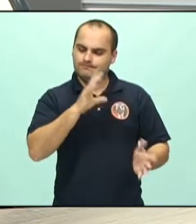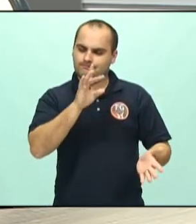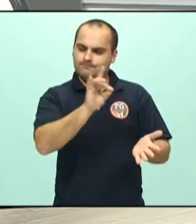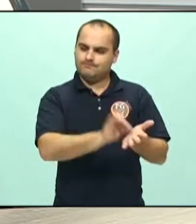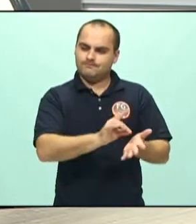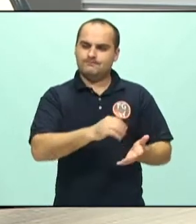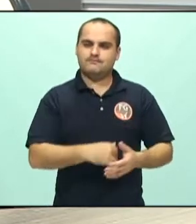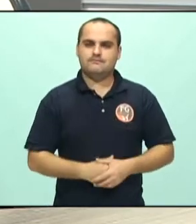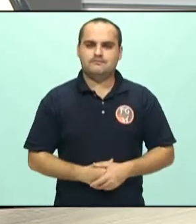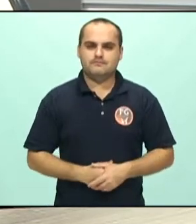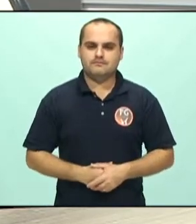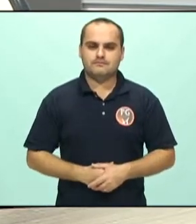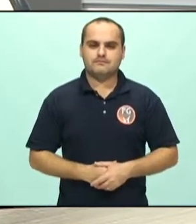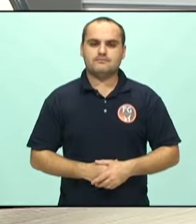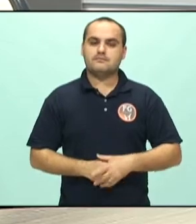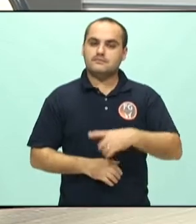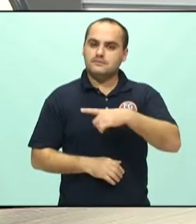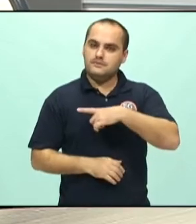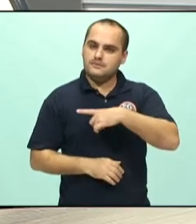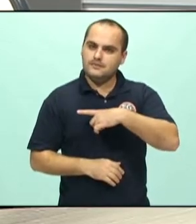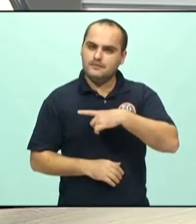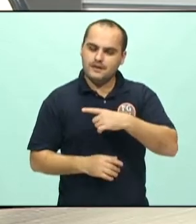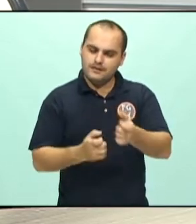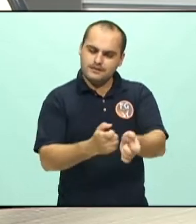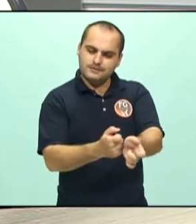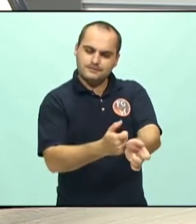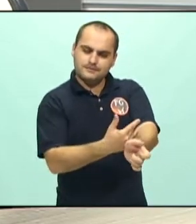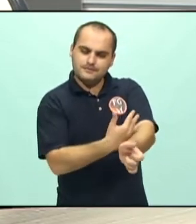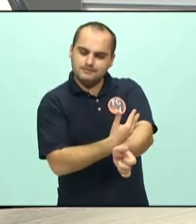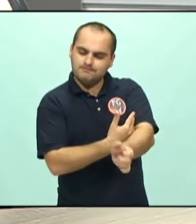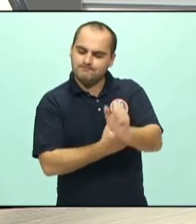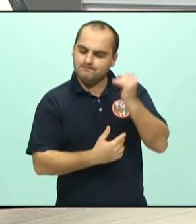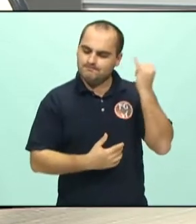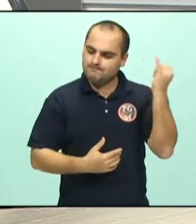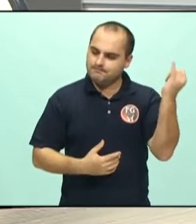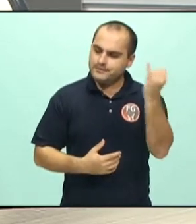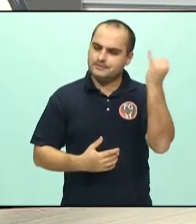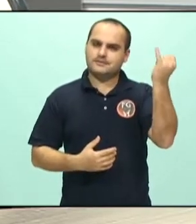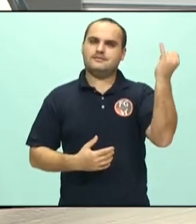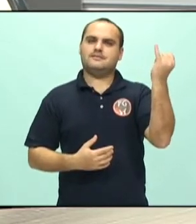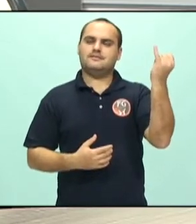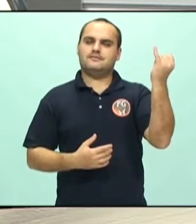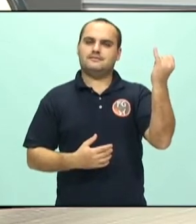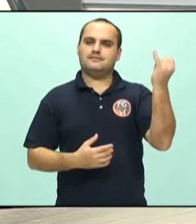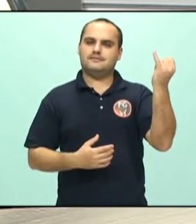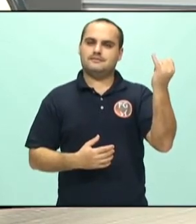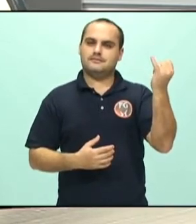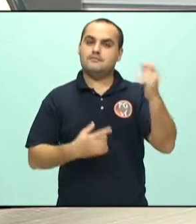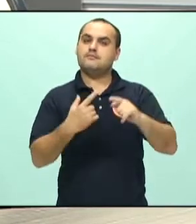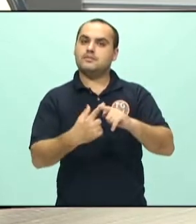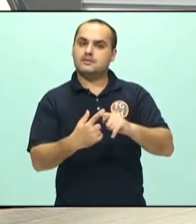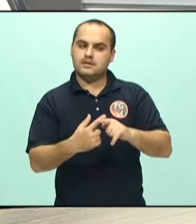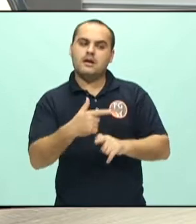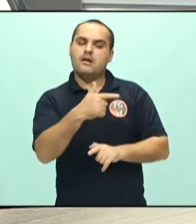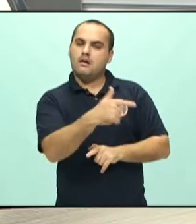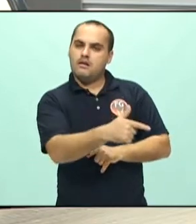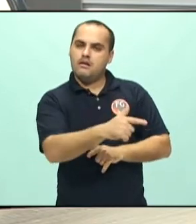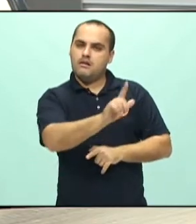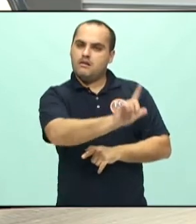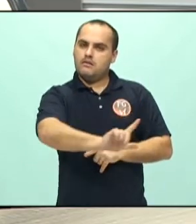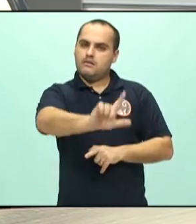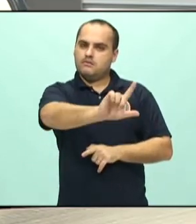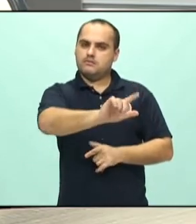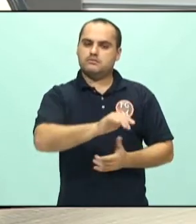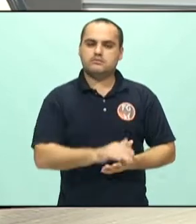conto muito emotivo, muito tocante, porque a literatura tem essa função, né? E quando eu falo de